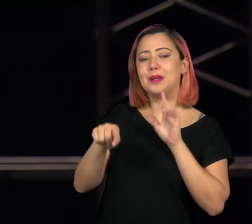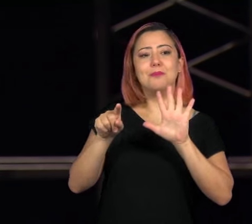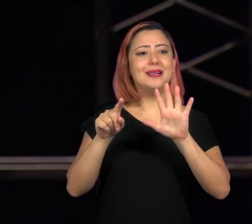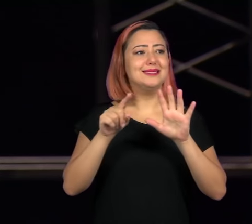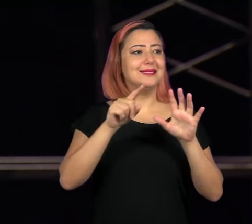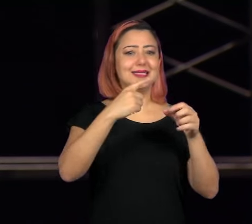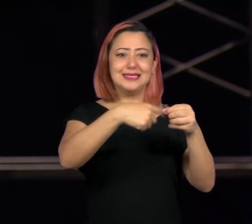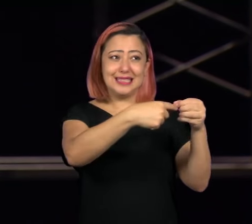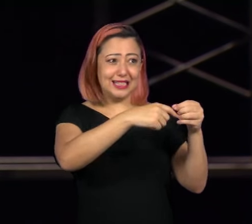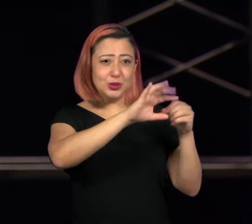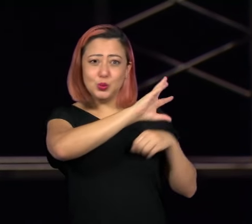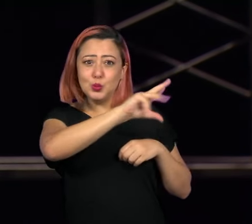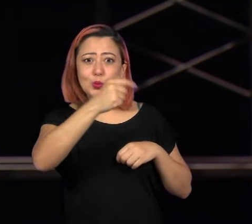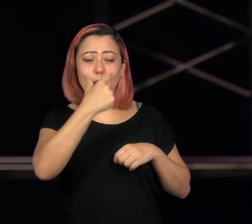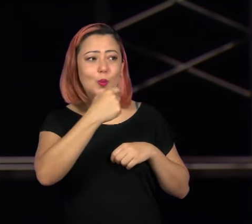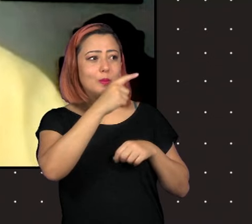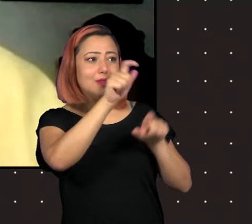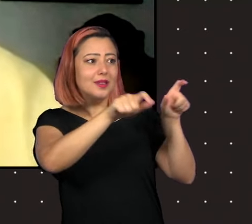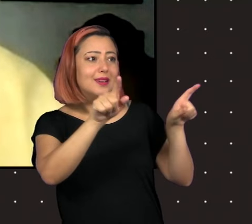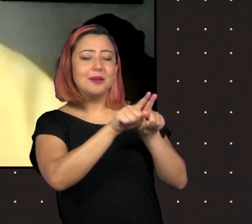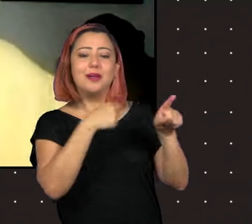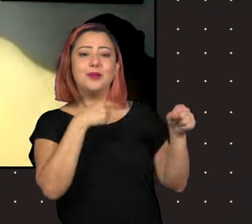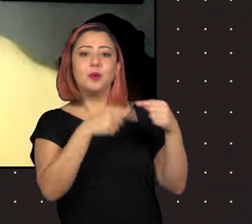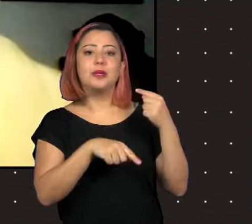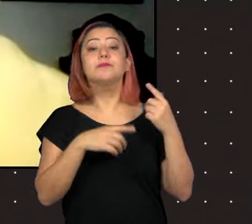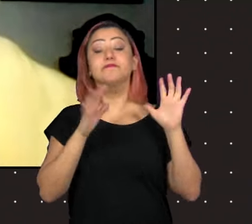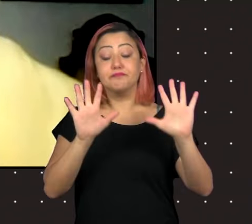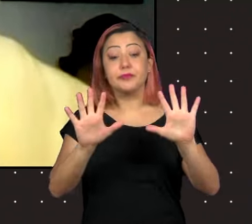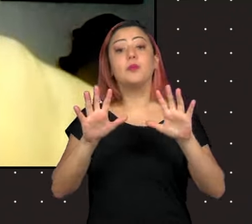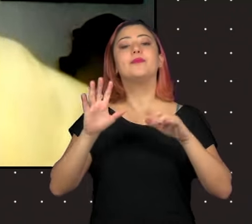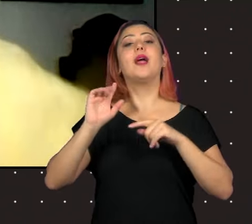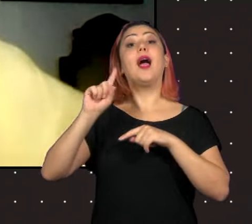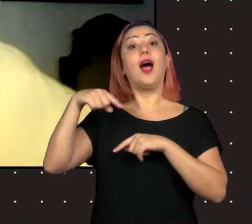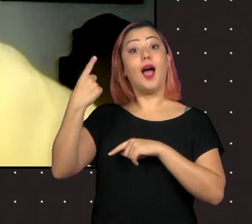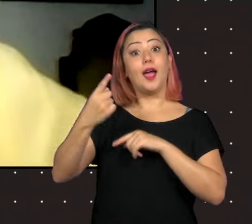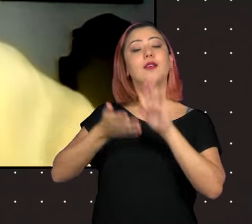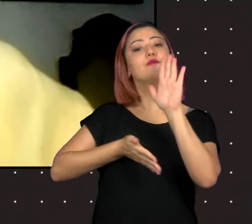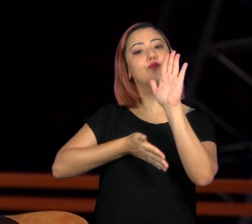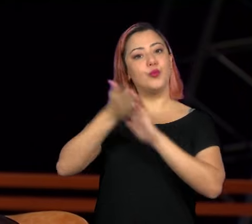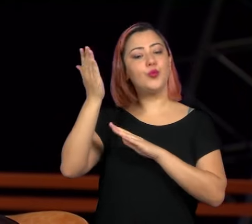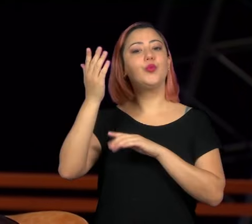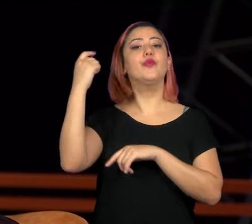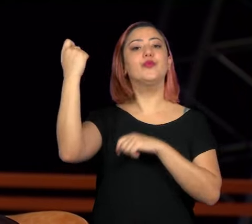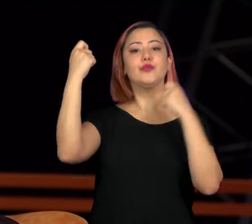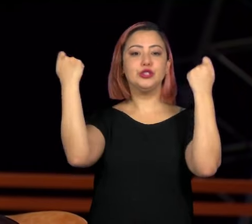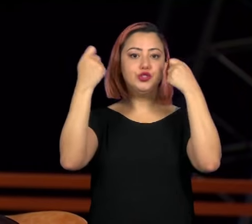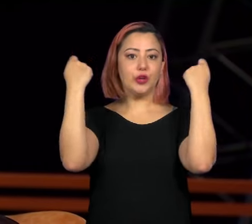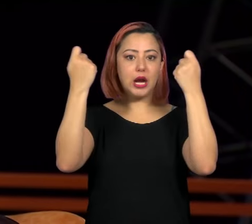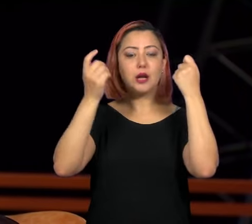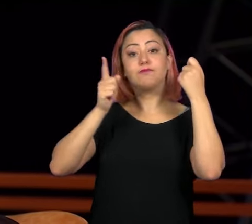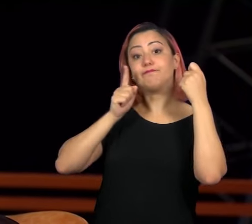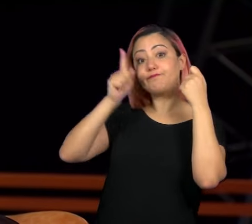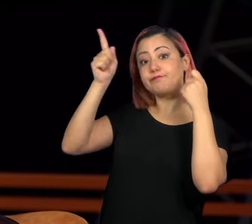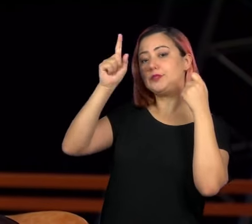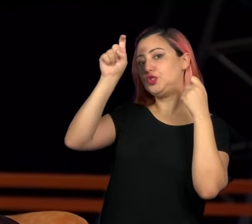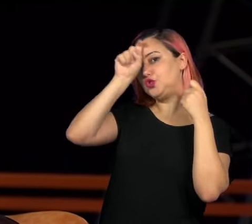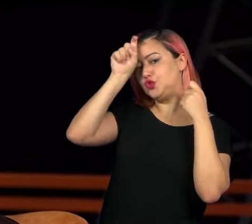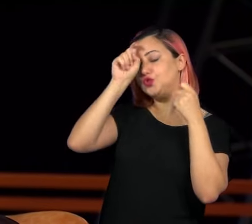quando eu fui para o Egito, eu fui para o Festival de Teatro do Egito, eu